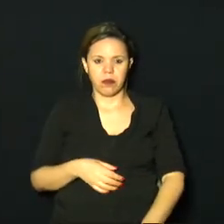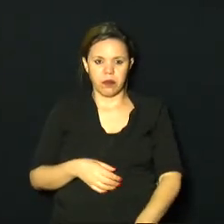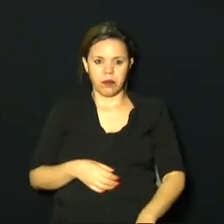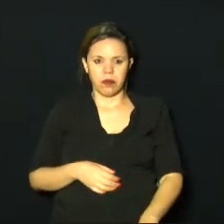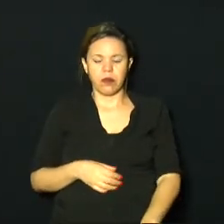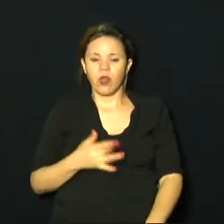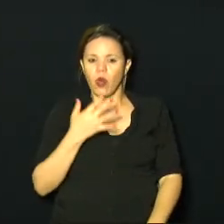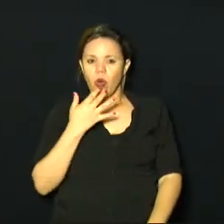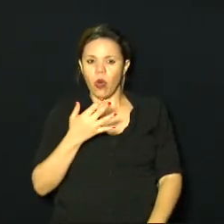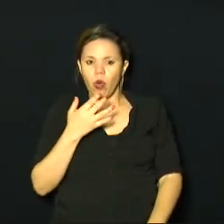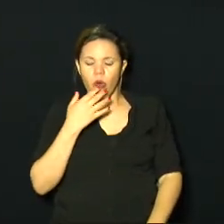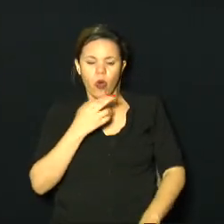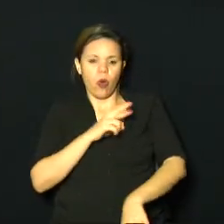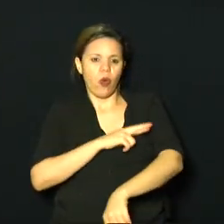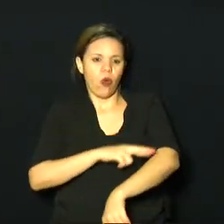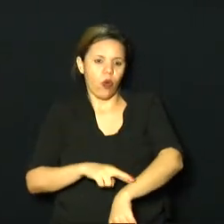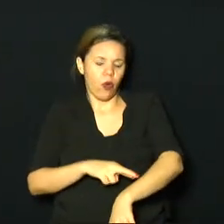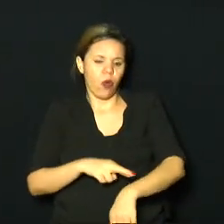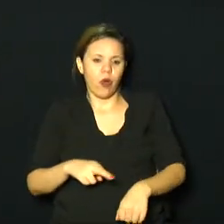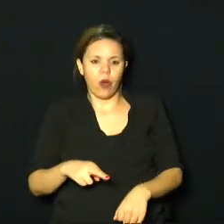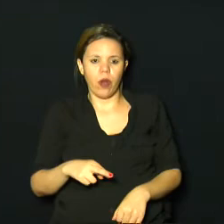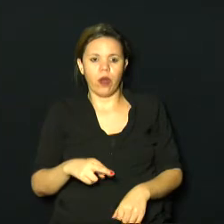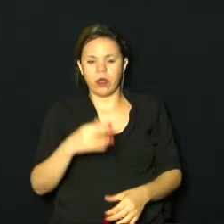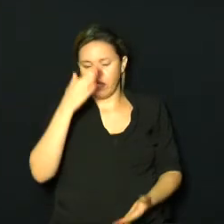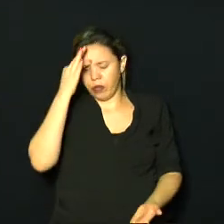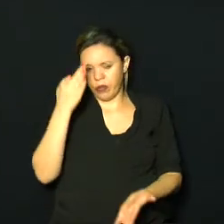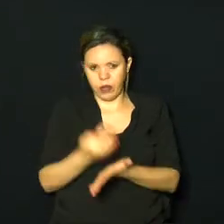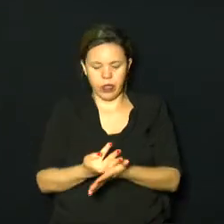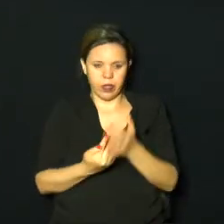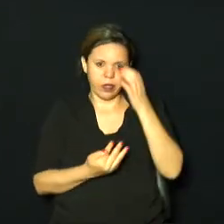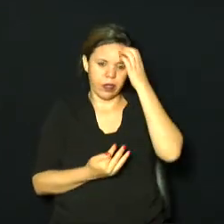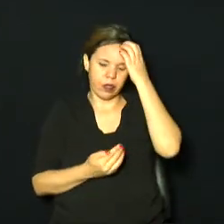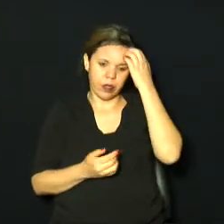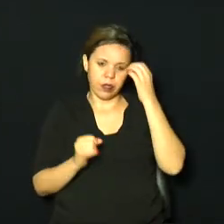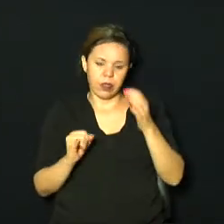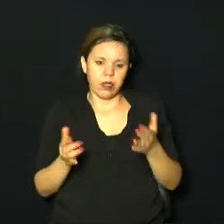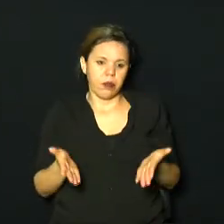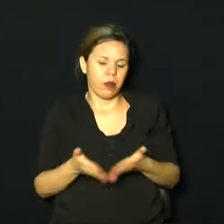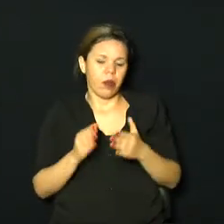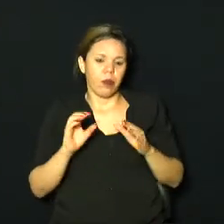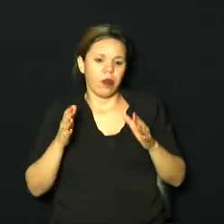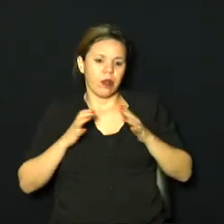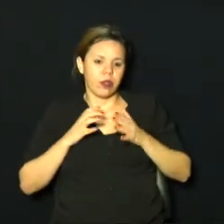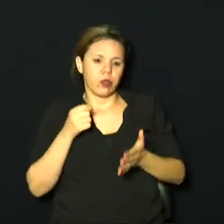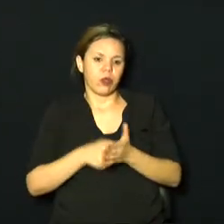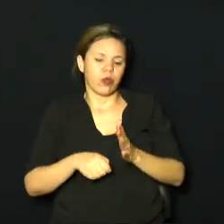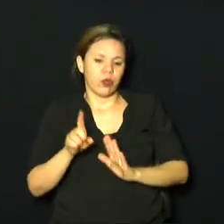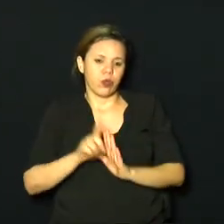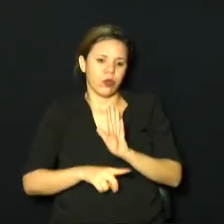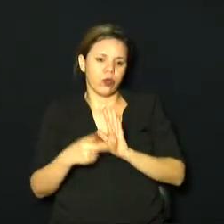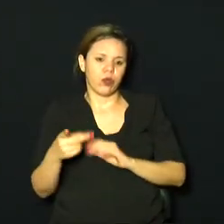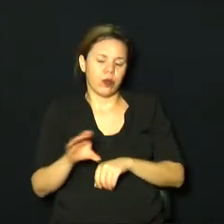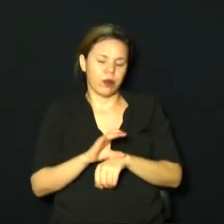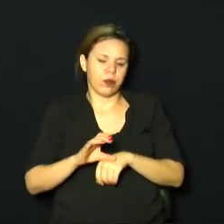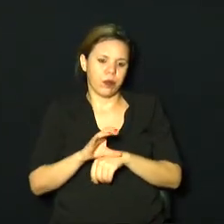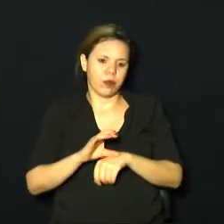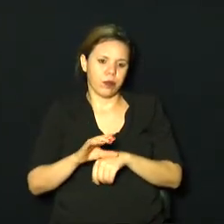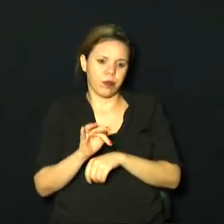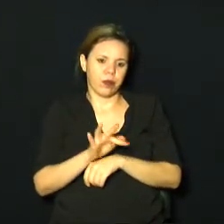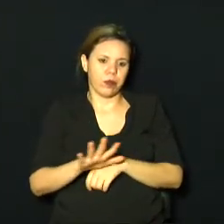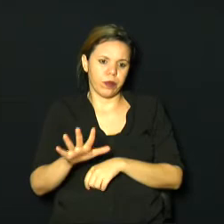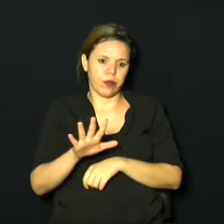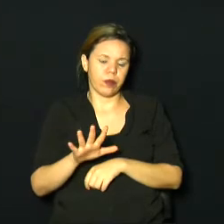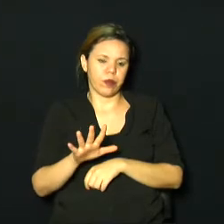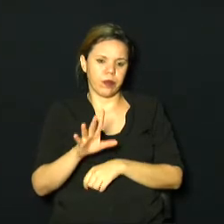raça, credo, independente de classe social, lute pelos seus direitos. E na Constituição Federal